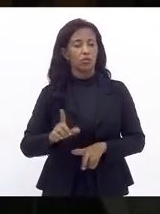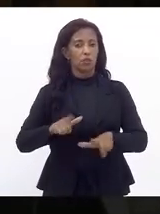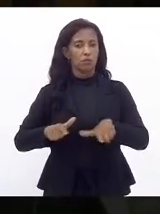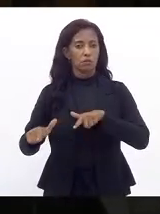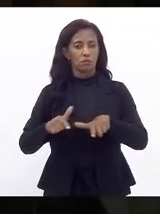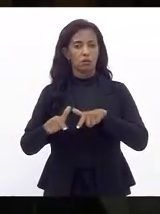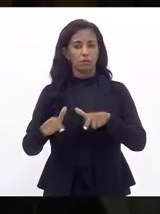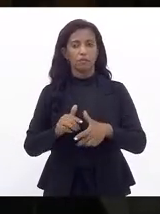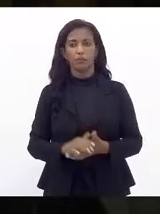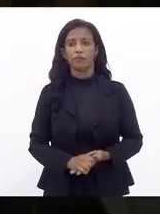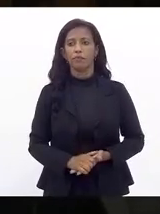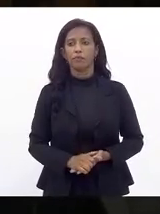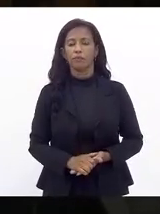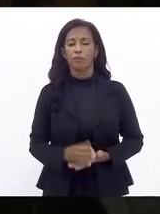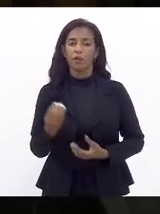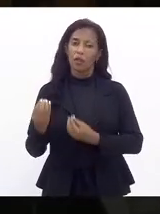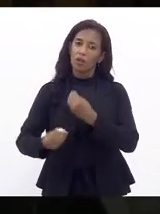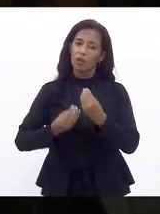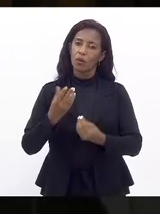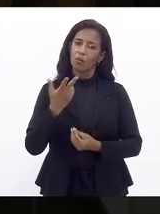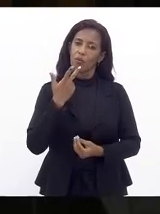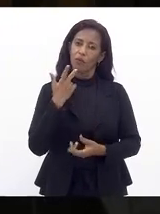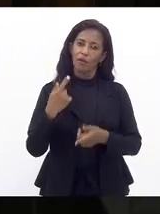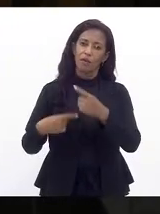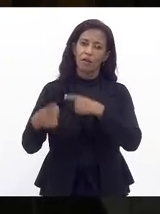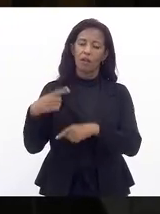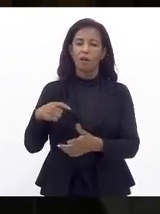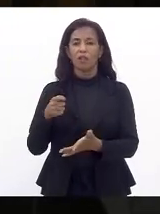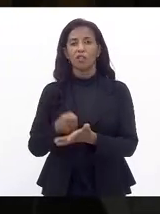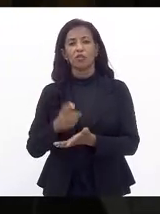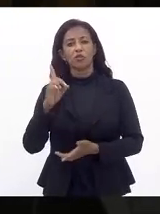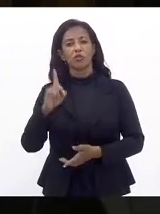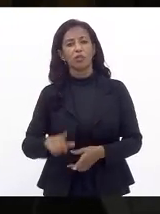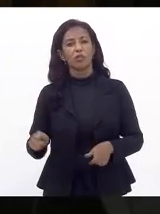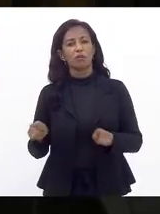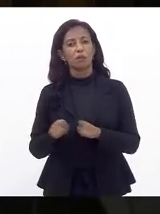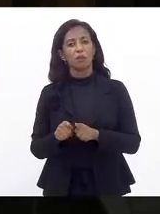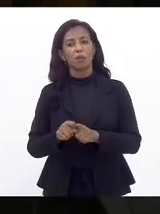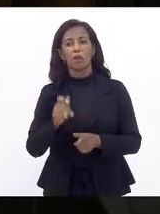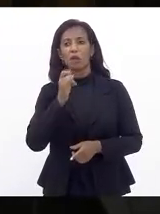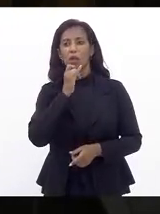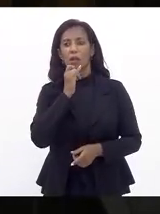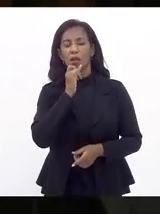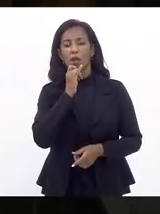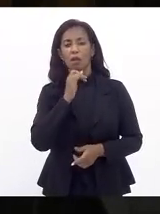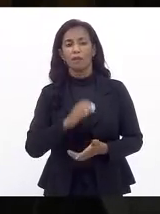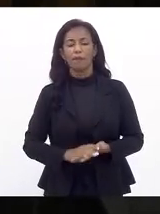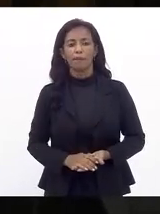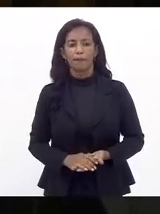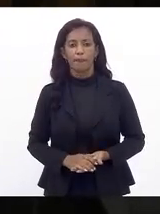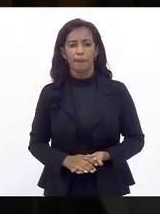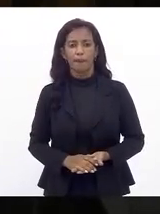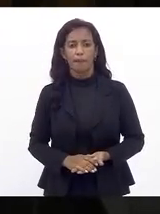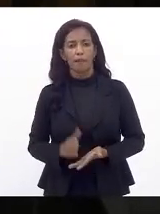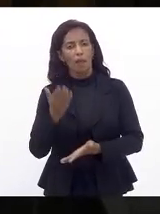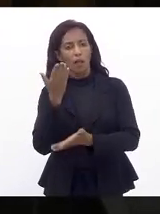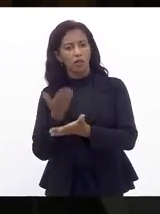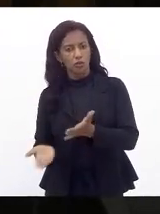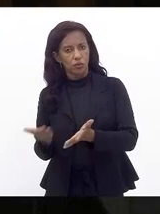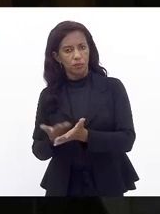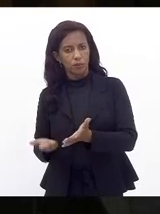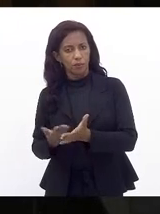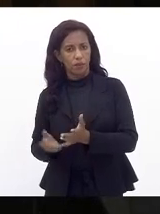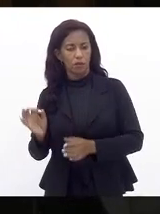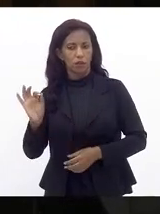servidores e, como eu disse anteriormente, garantindo direitos também, como, por exemplo, a reposição das perdas